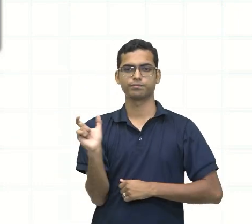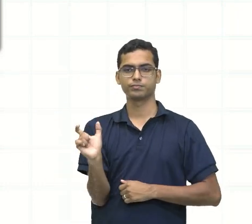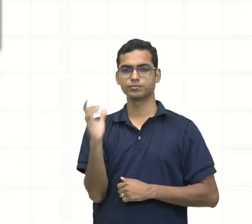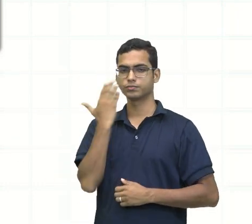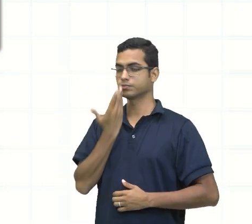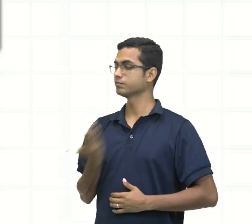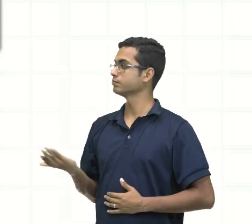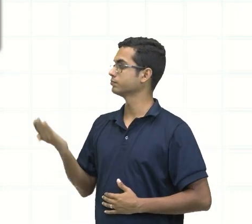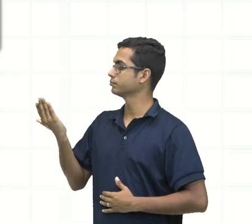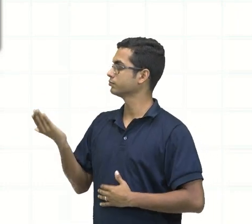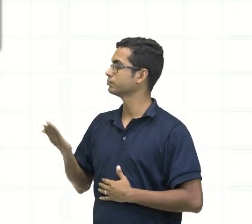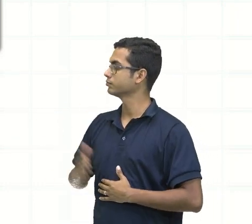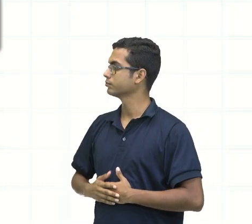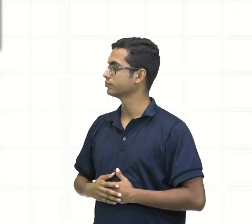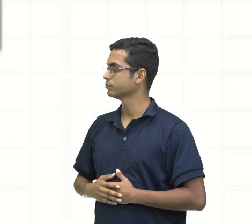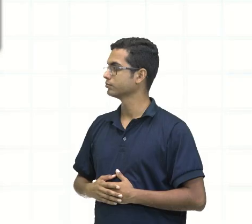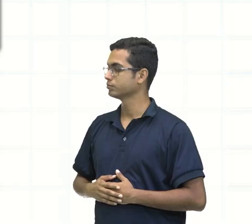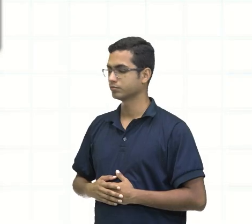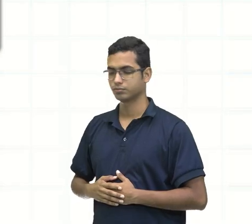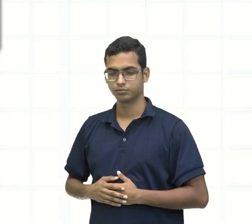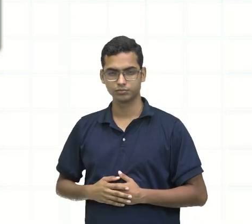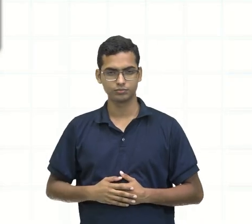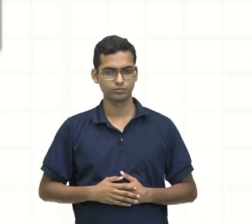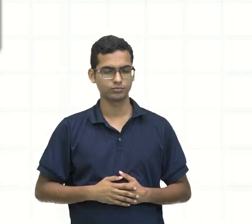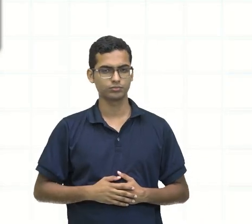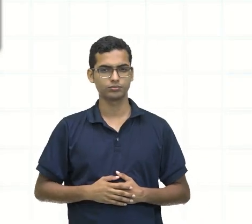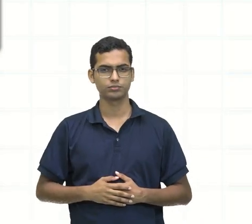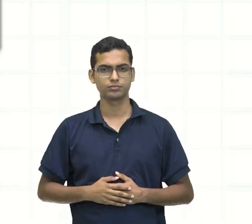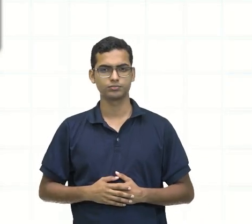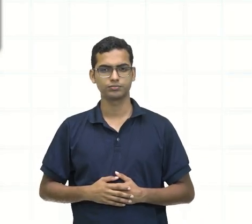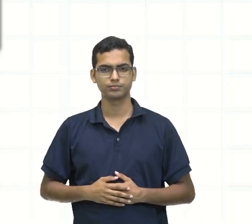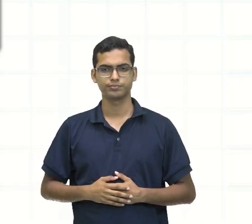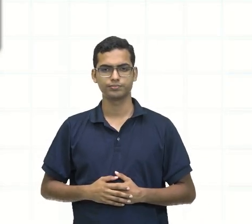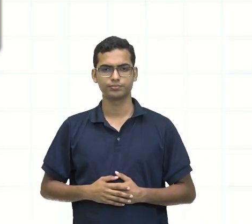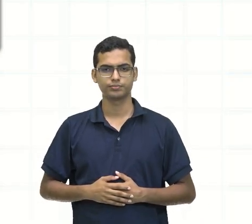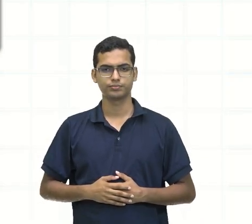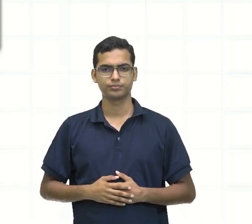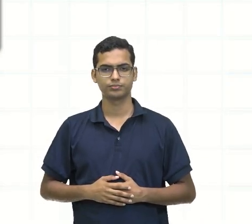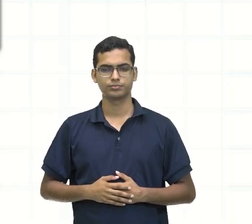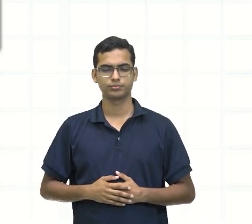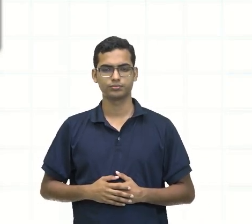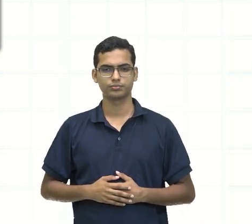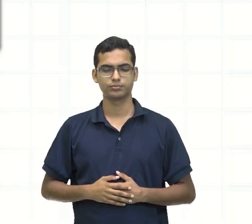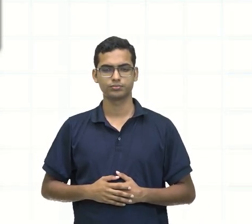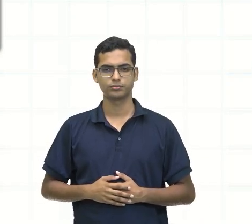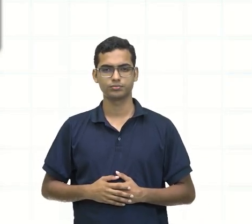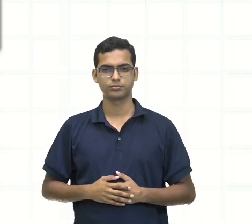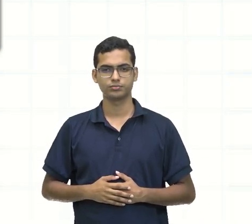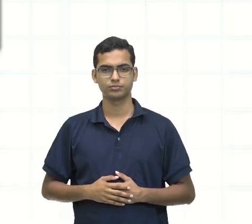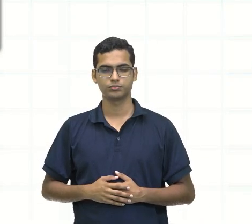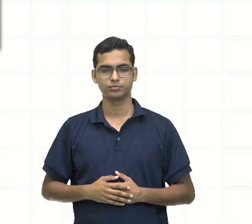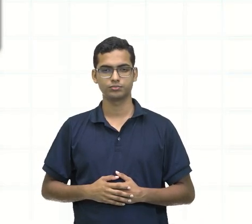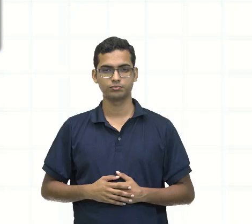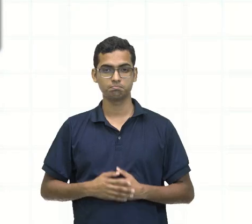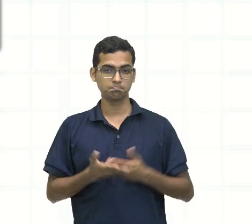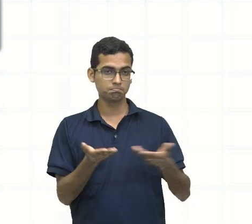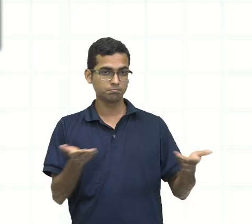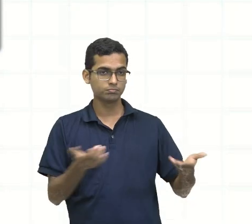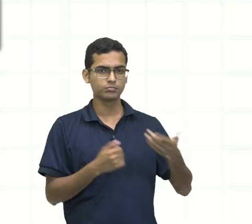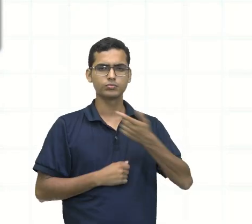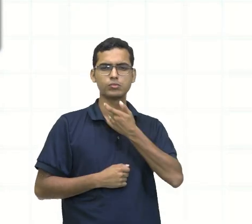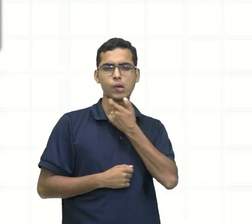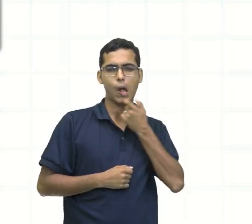ouvir este objeto sendo chamado por wardrobe. Wardrobe. Já nos Estados